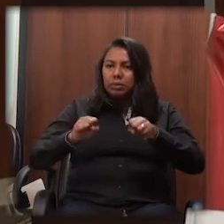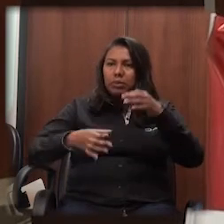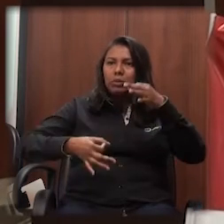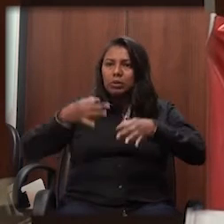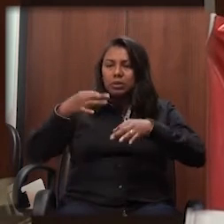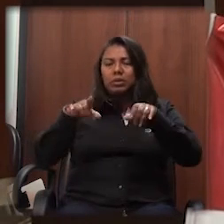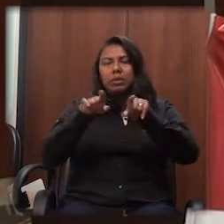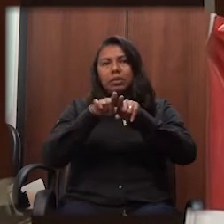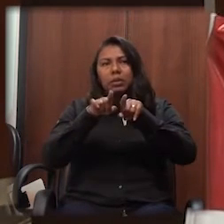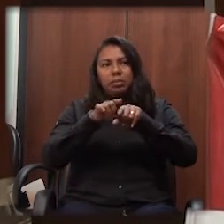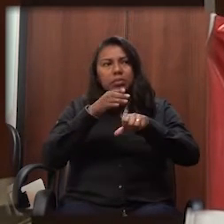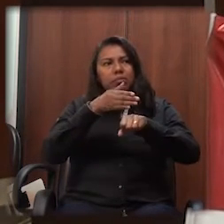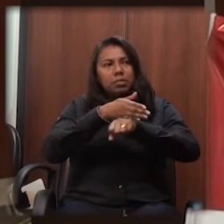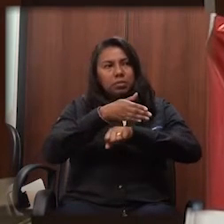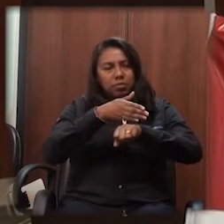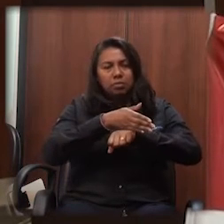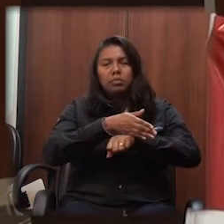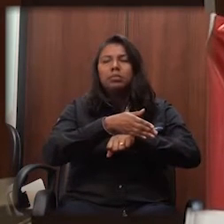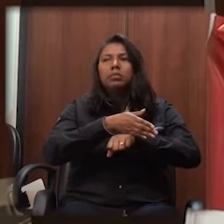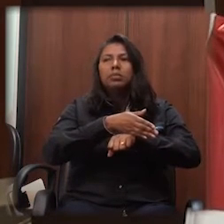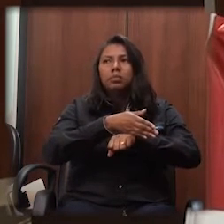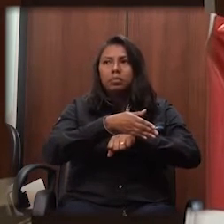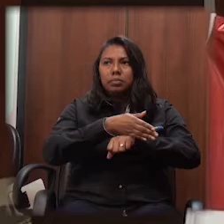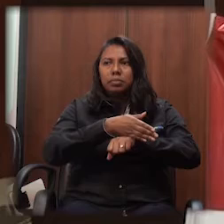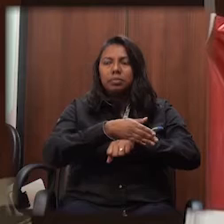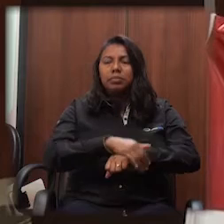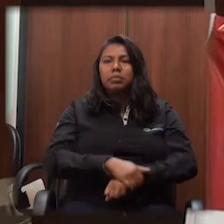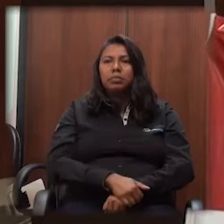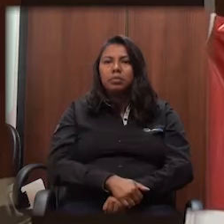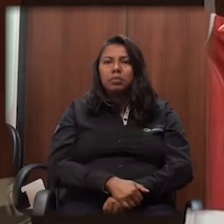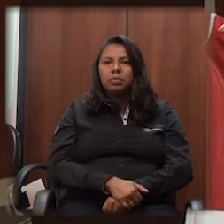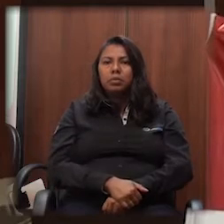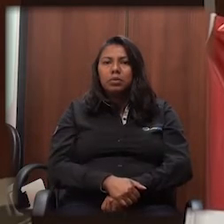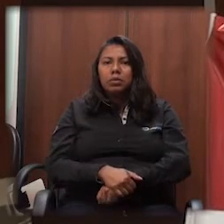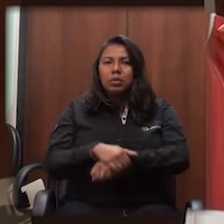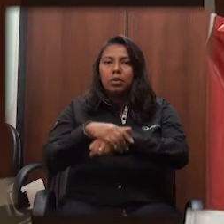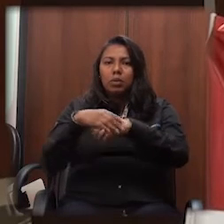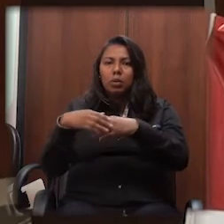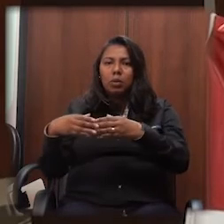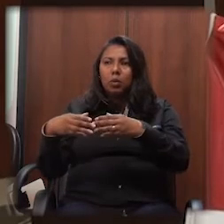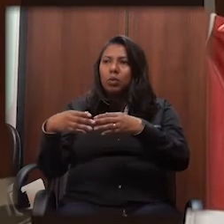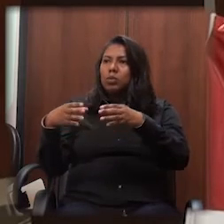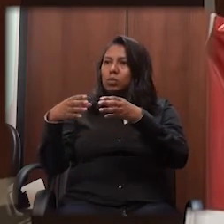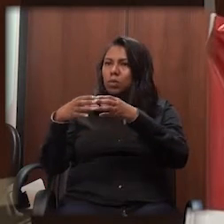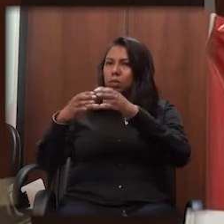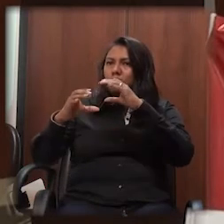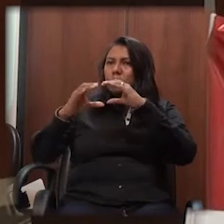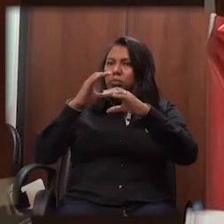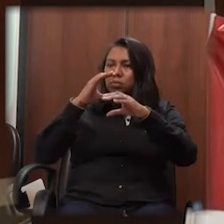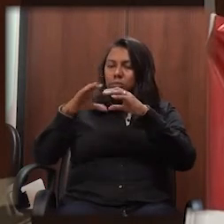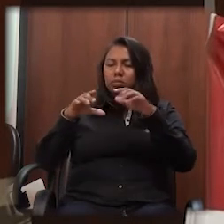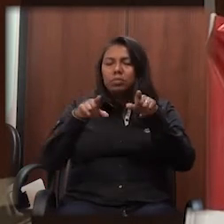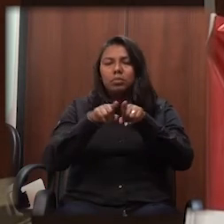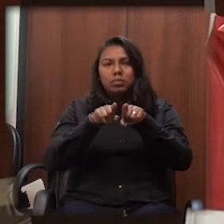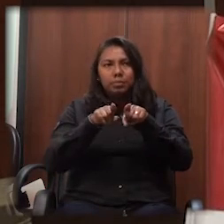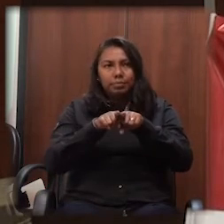também participou desse questionário, os órgãos ligados à comunicação, à educomunicação também.